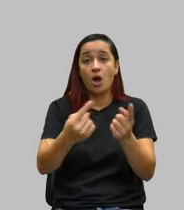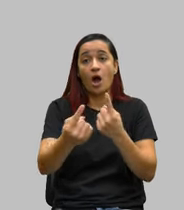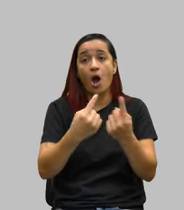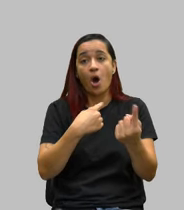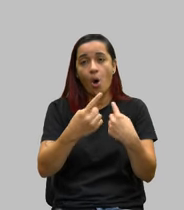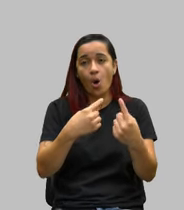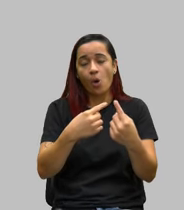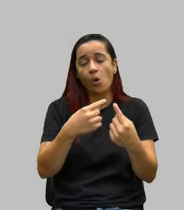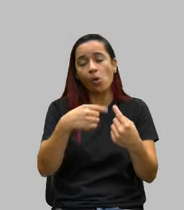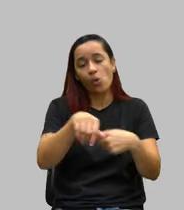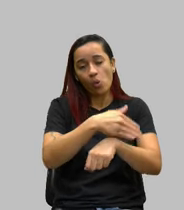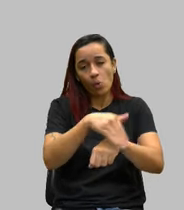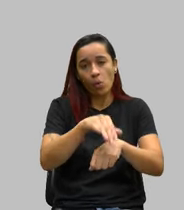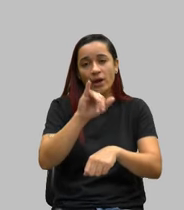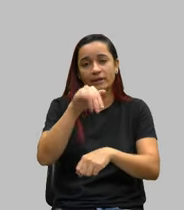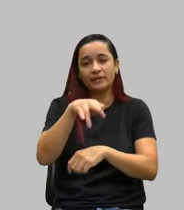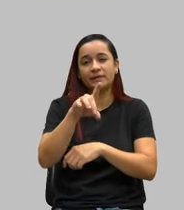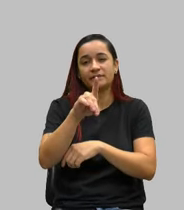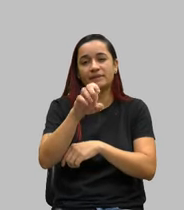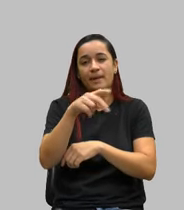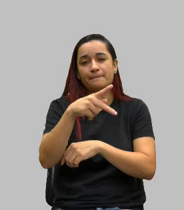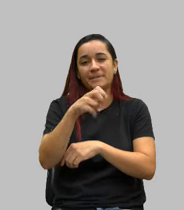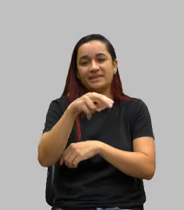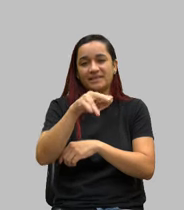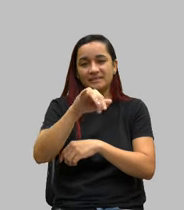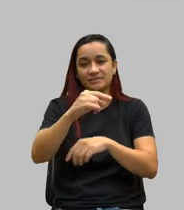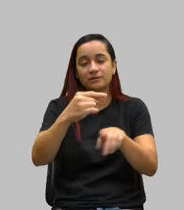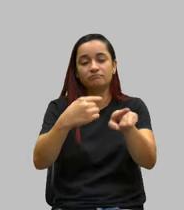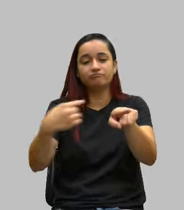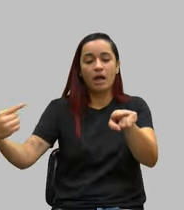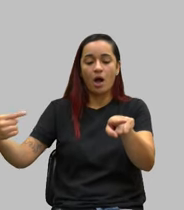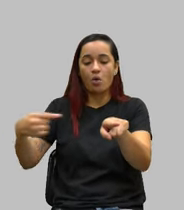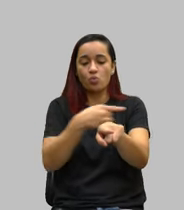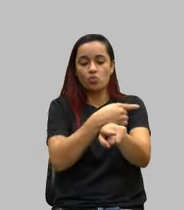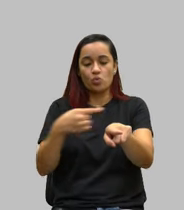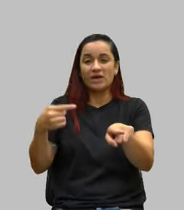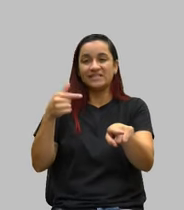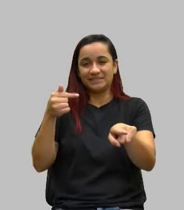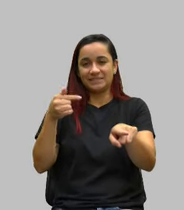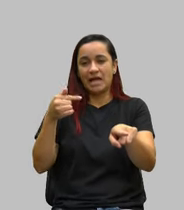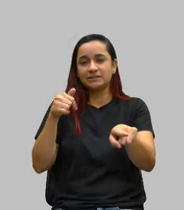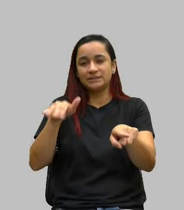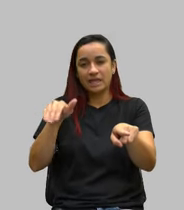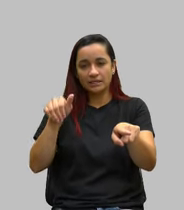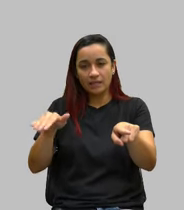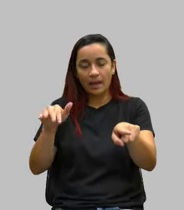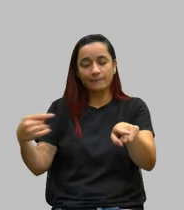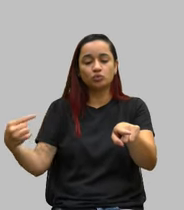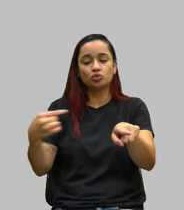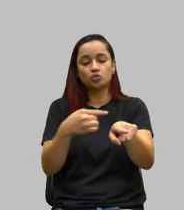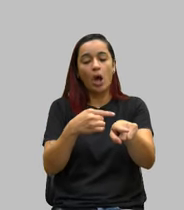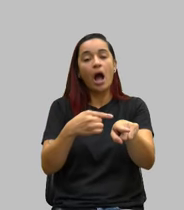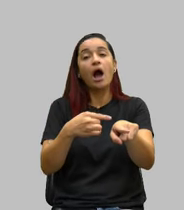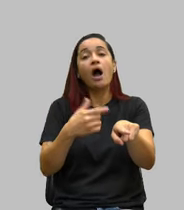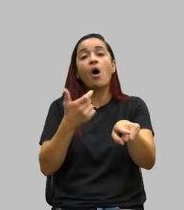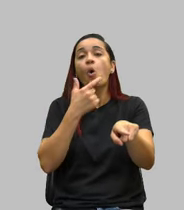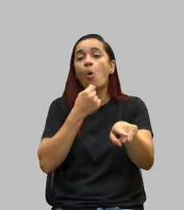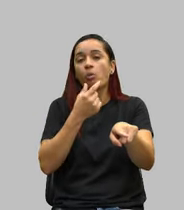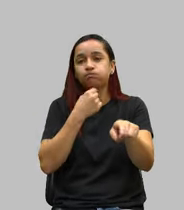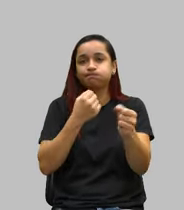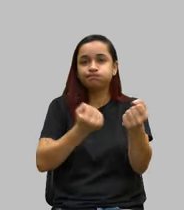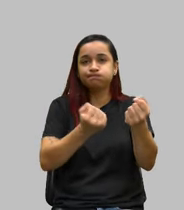vindo n a Rua 7 de Setembro ela n encontra ali é a rua principal do bairro Cabana do Pai Tomás ele